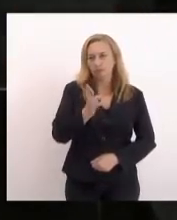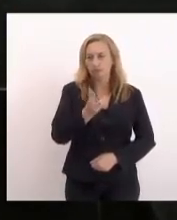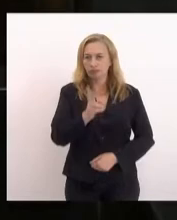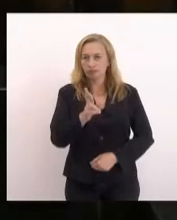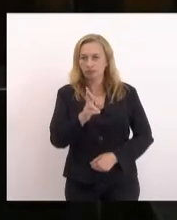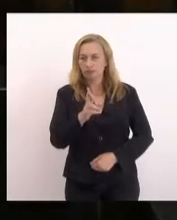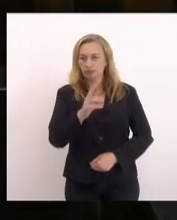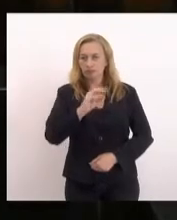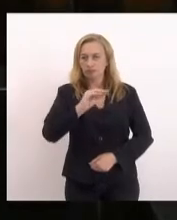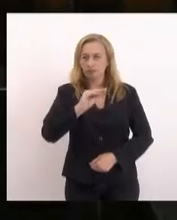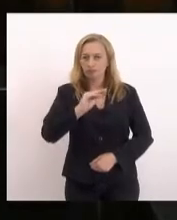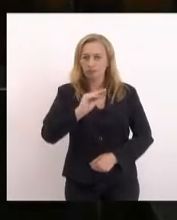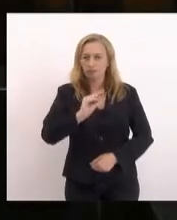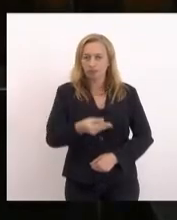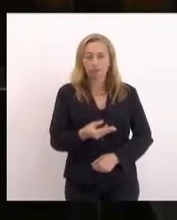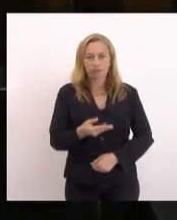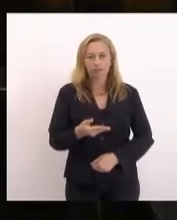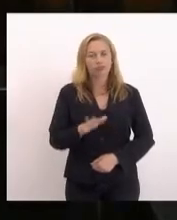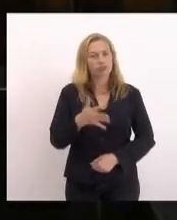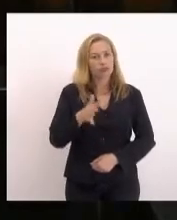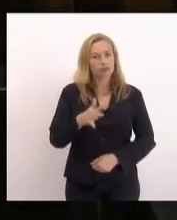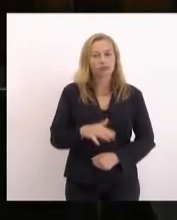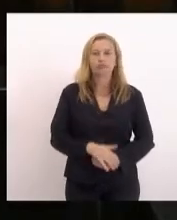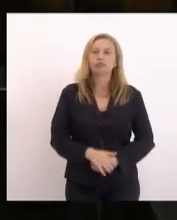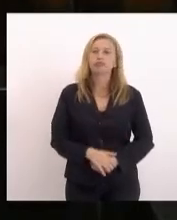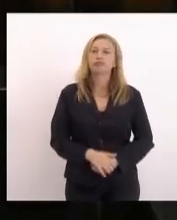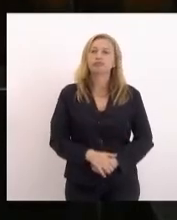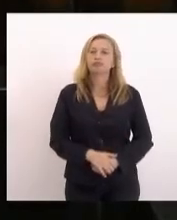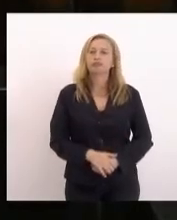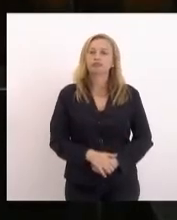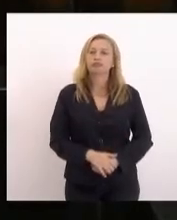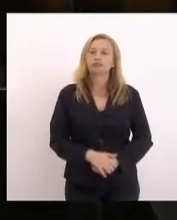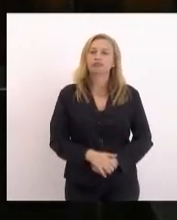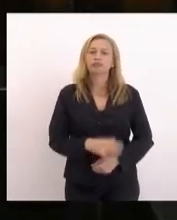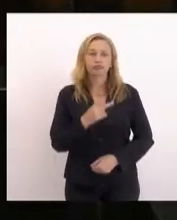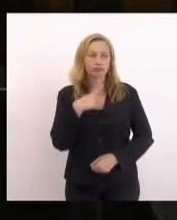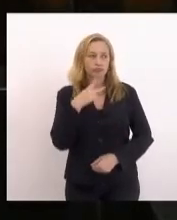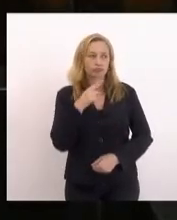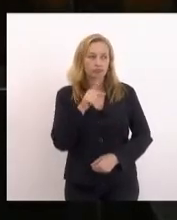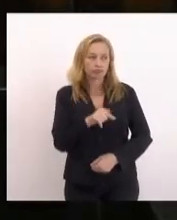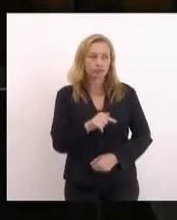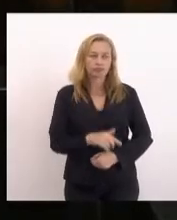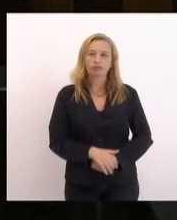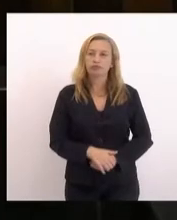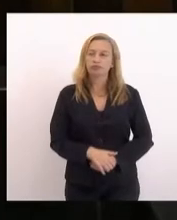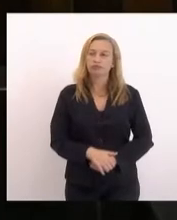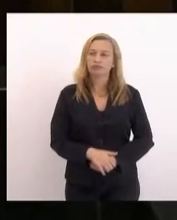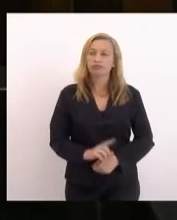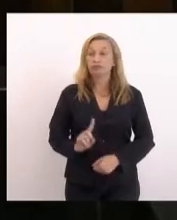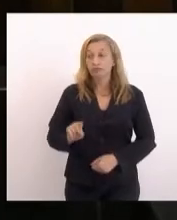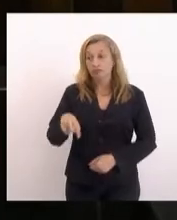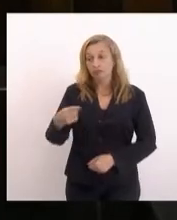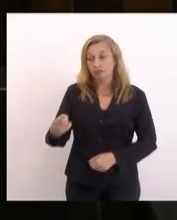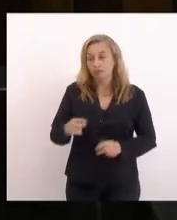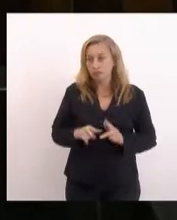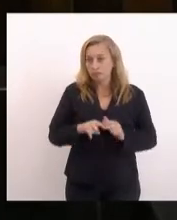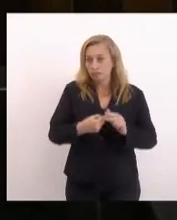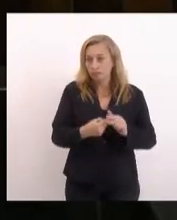aproximadamente. Porque a posteriori é aqui afirmado que as outras